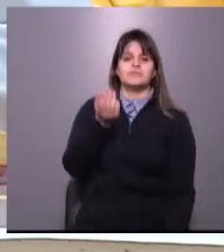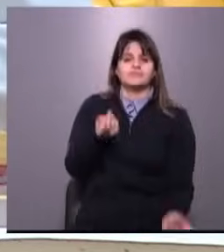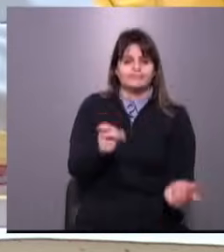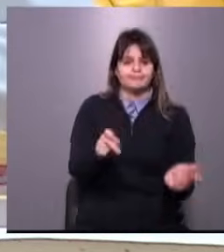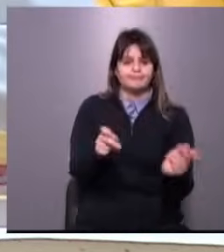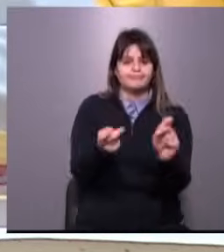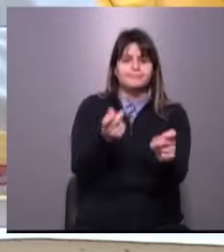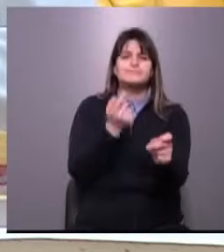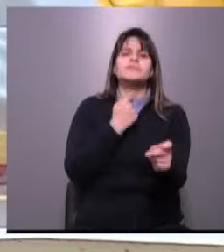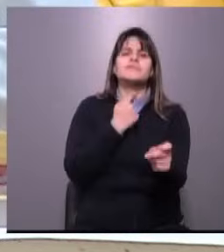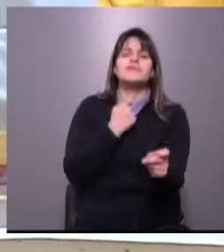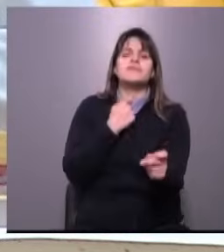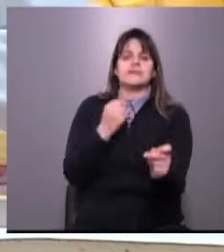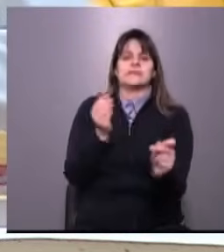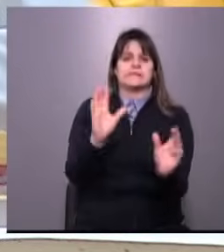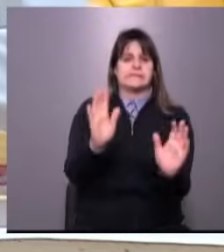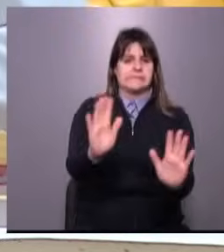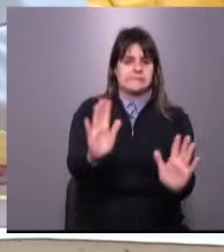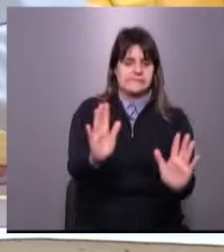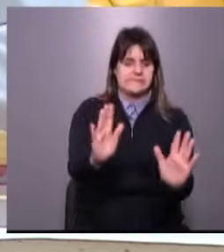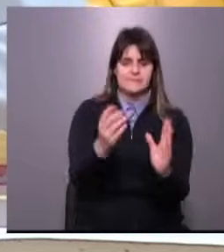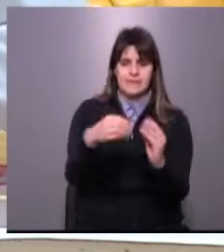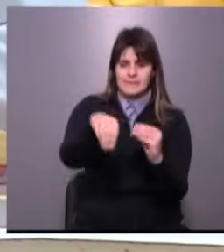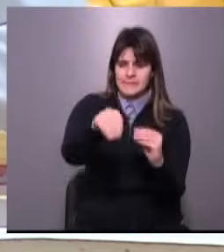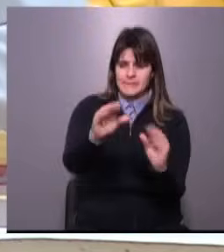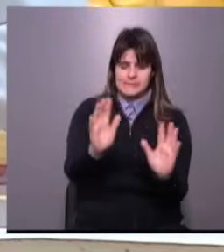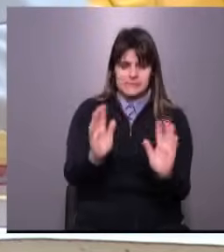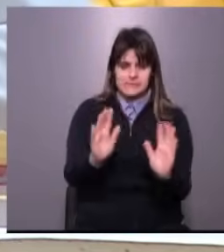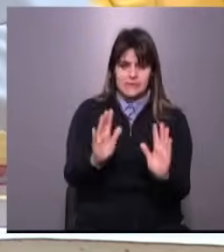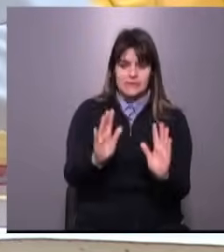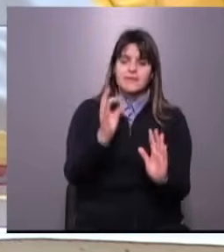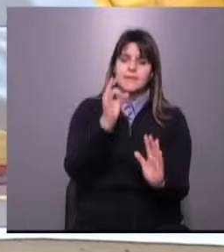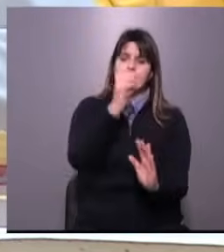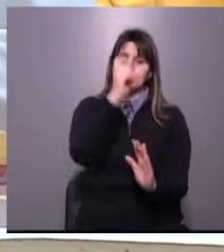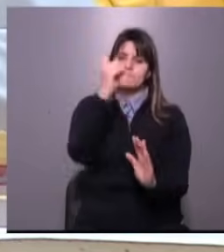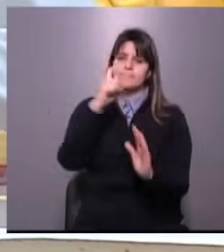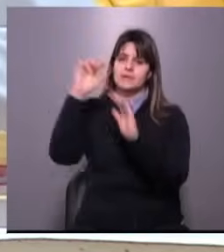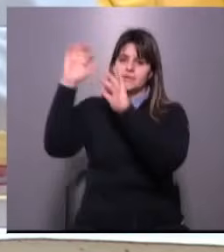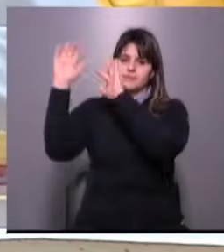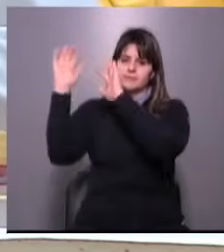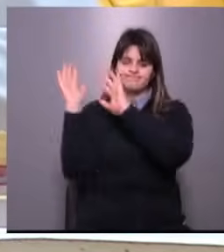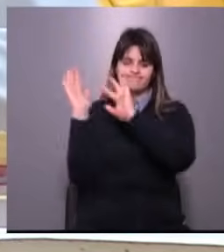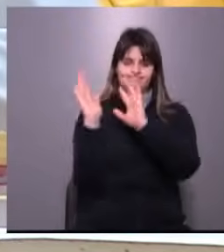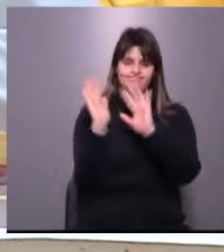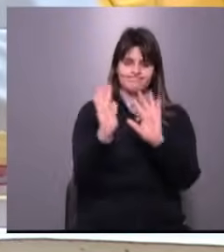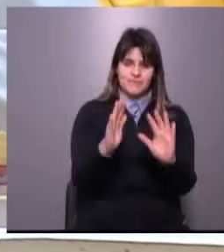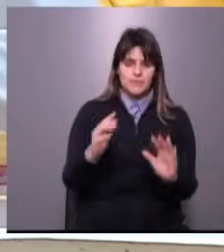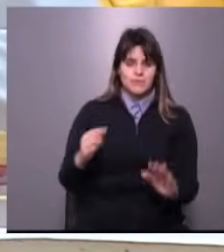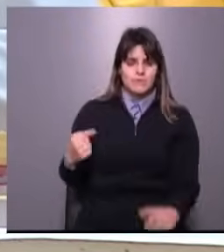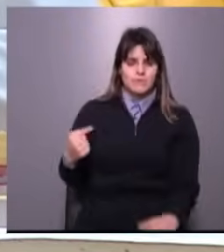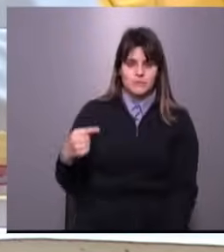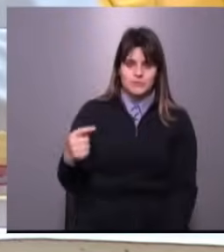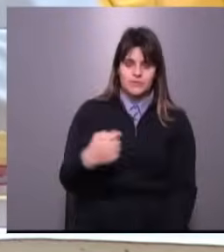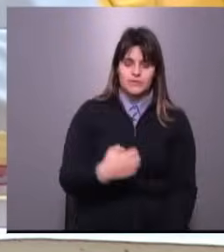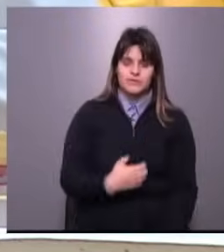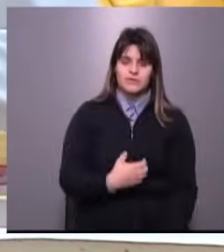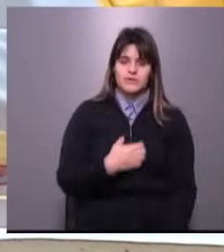Livrai-nos todo o mal, Senhor, e dai ao mundo a paz em nossos dias,